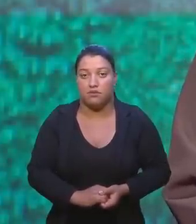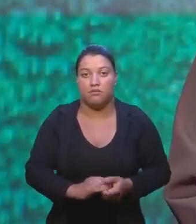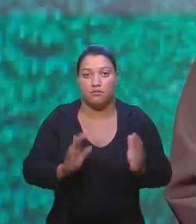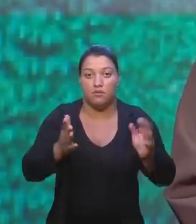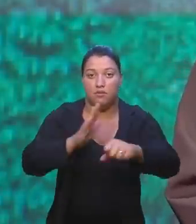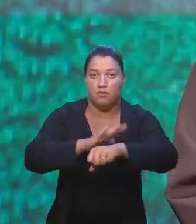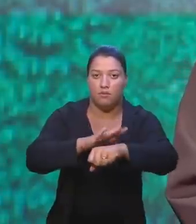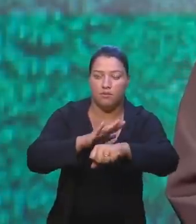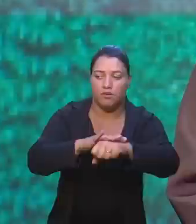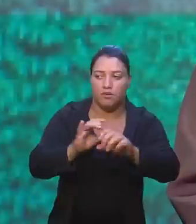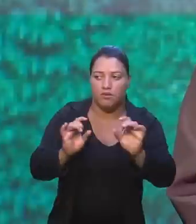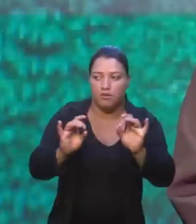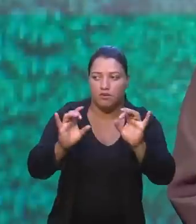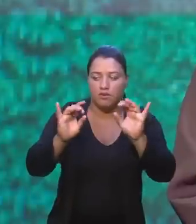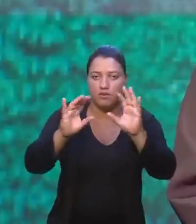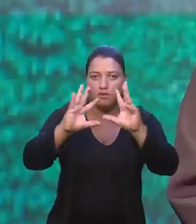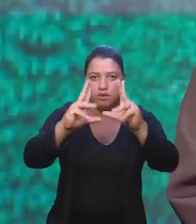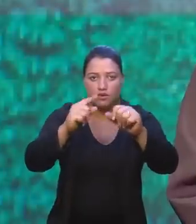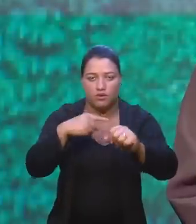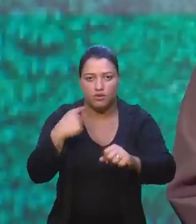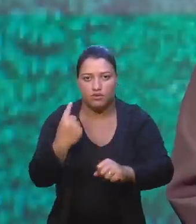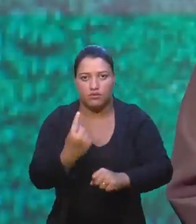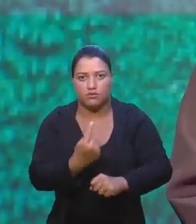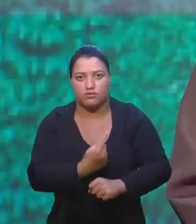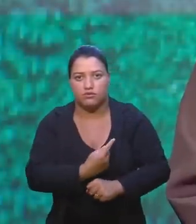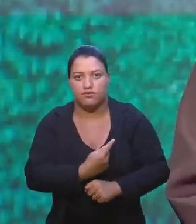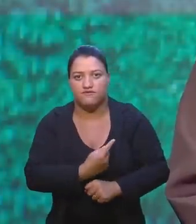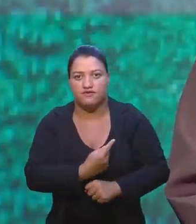especial para todos nós,